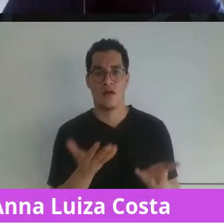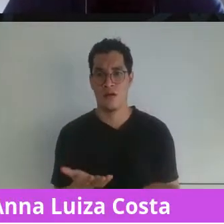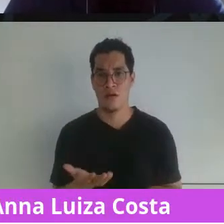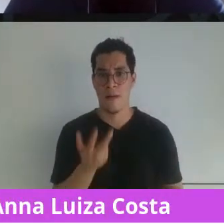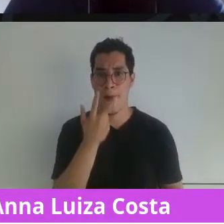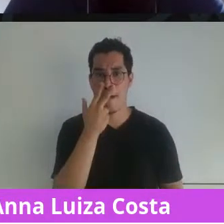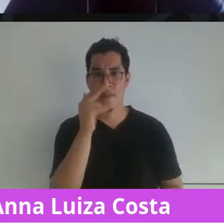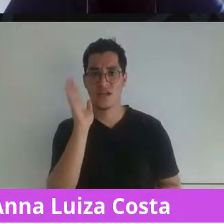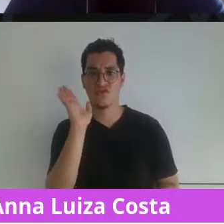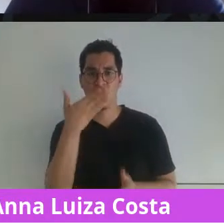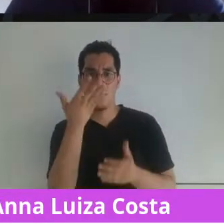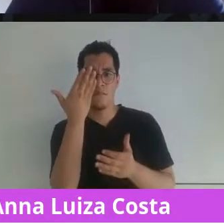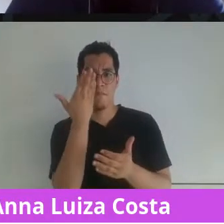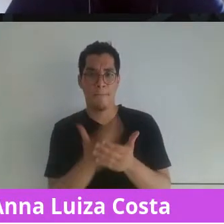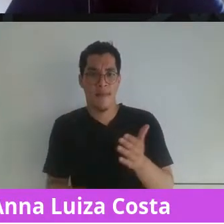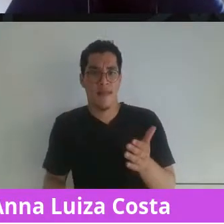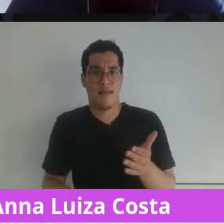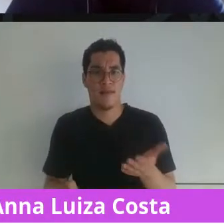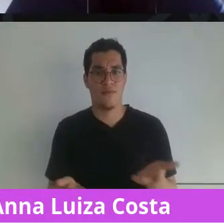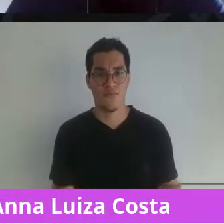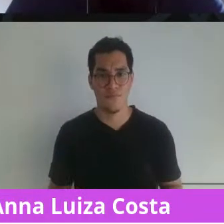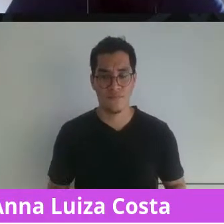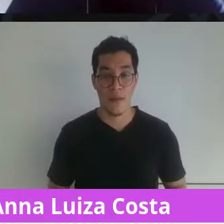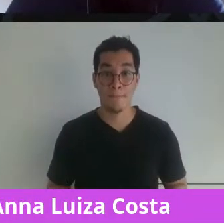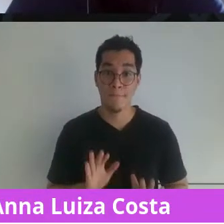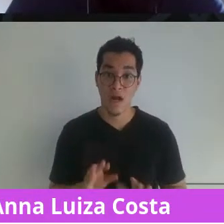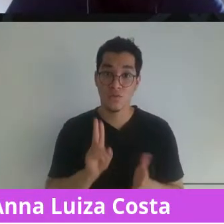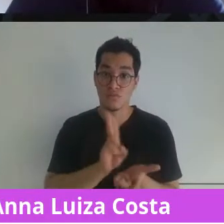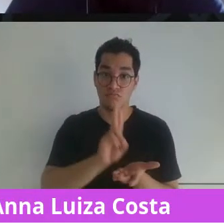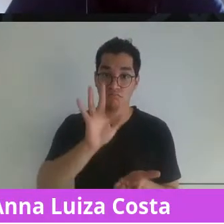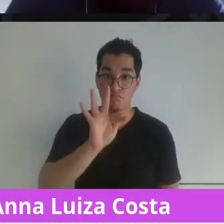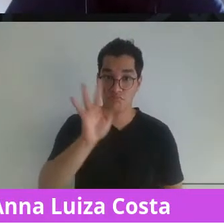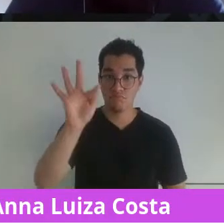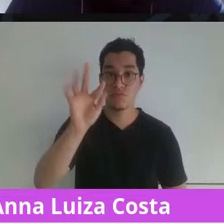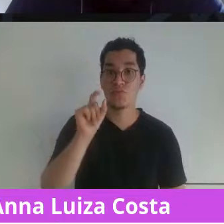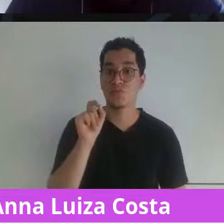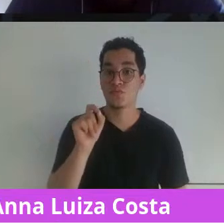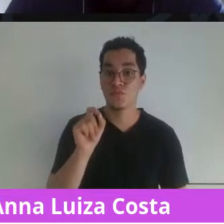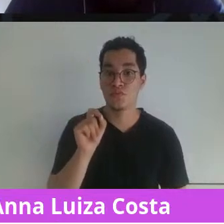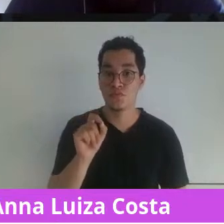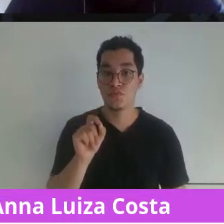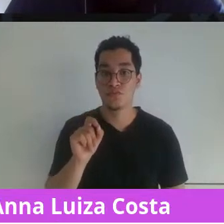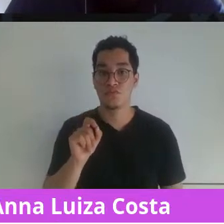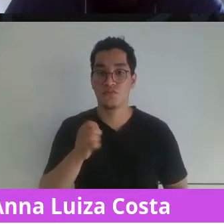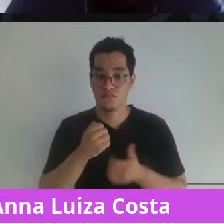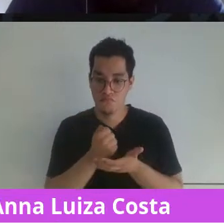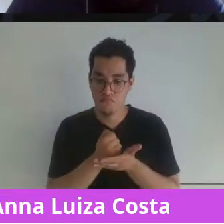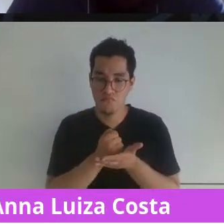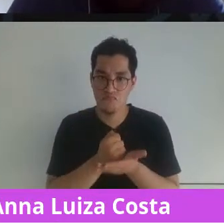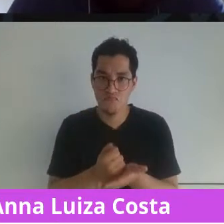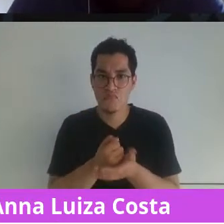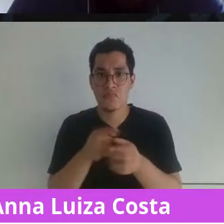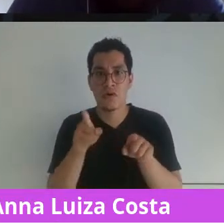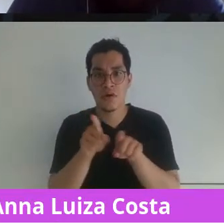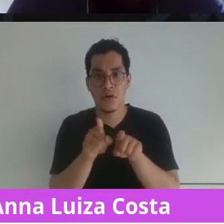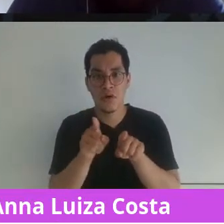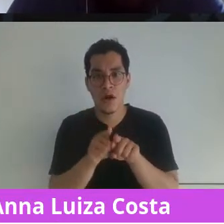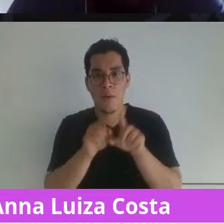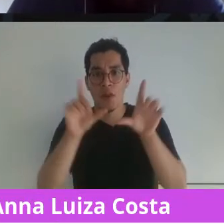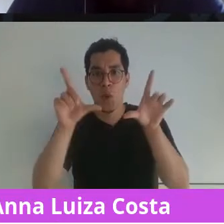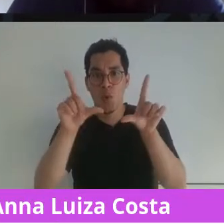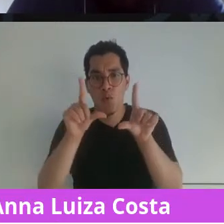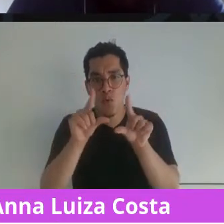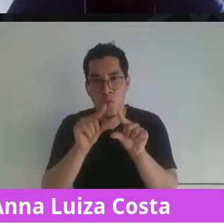tempo. Tanto que as universidades vêm fazendo, as federais, não é? Todas ajudando para minimizar os problemas, mas